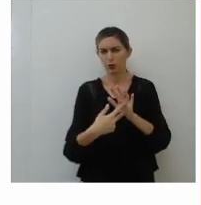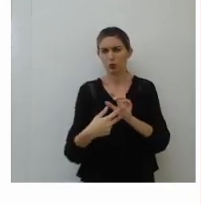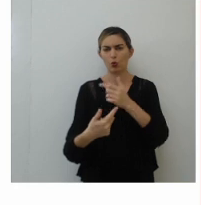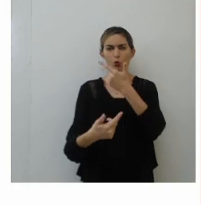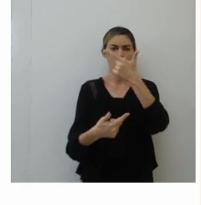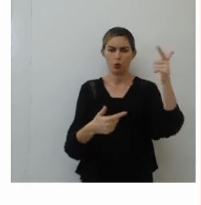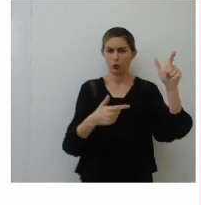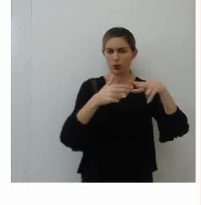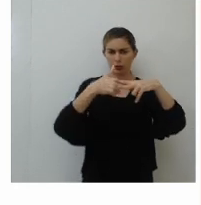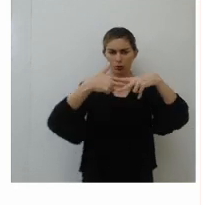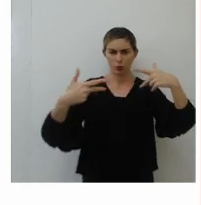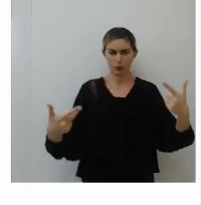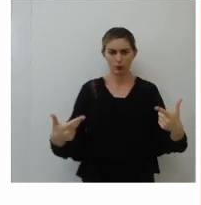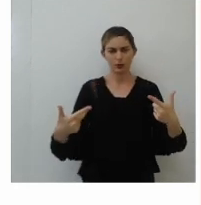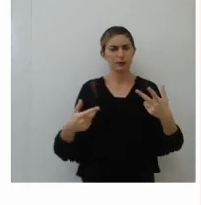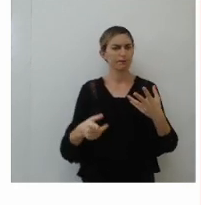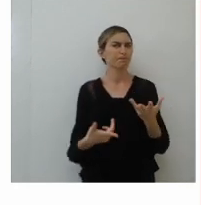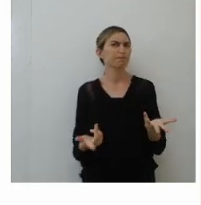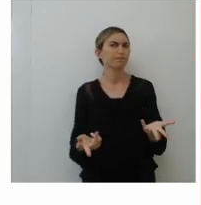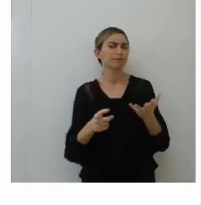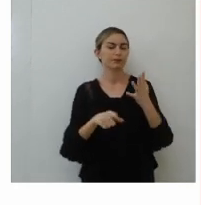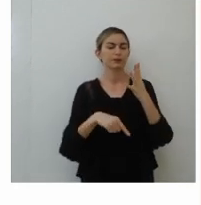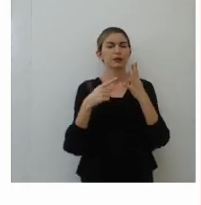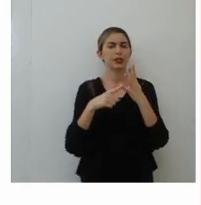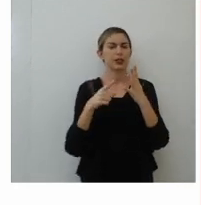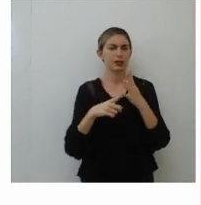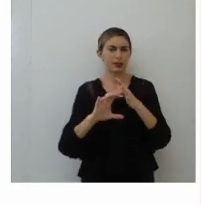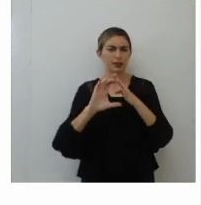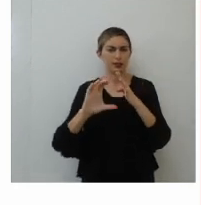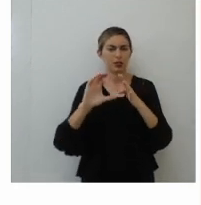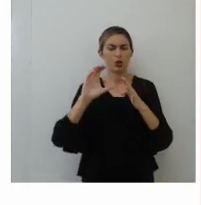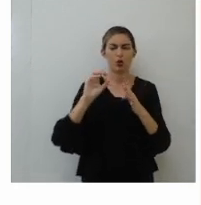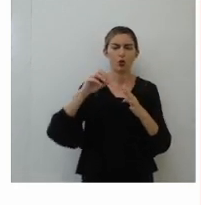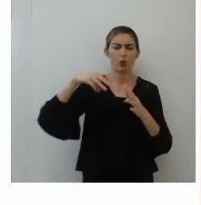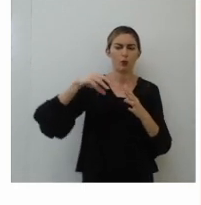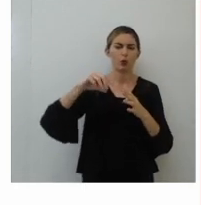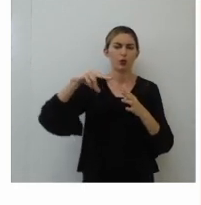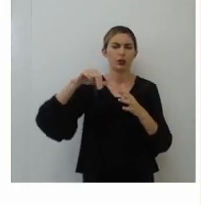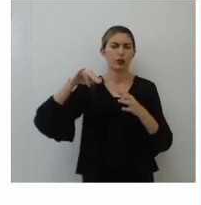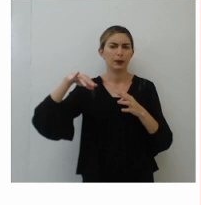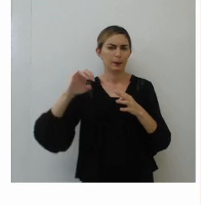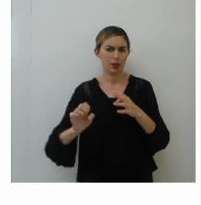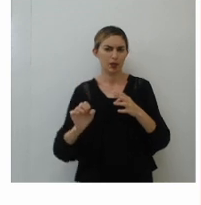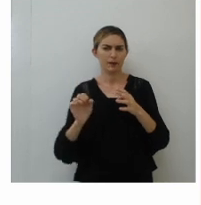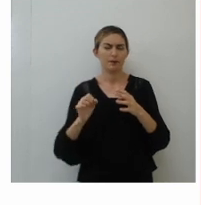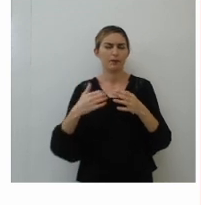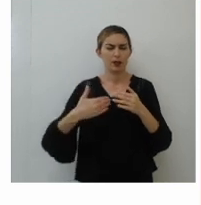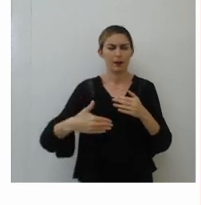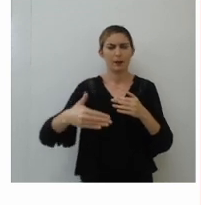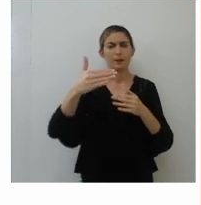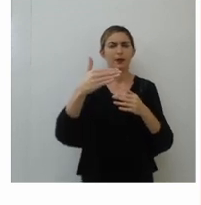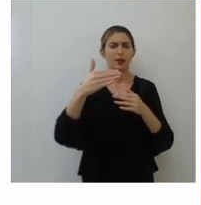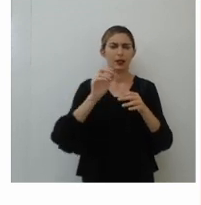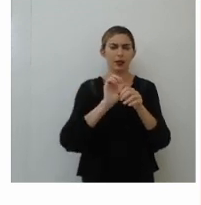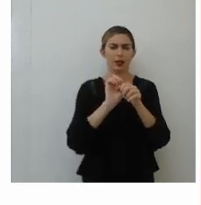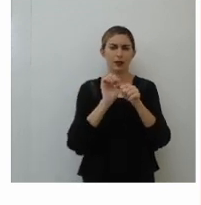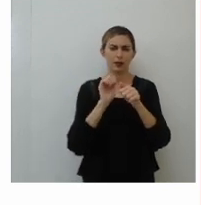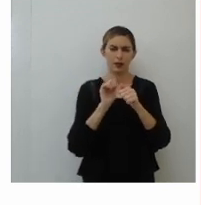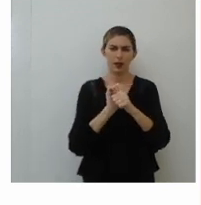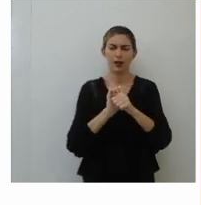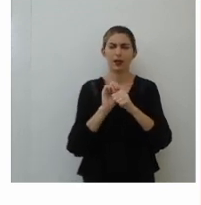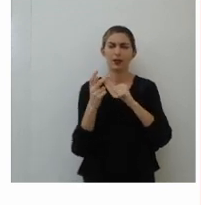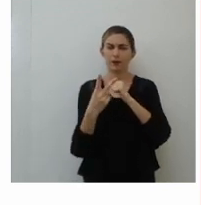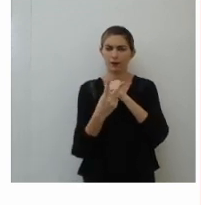outra coisa. Letra C. Homonímia para opor, a partir do advérbio de lugar,